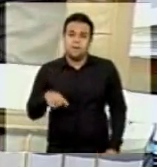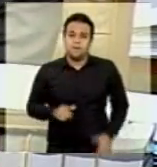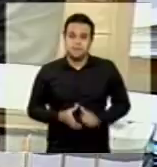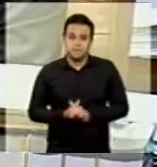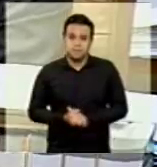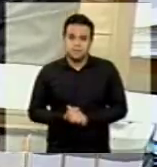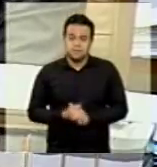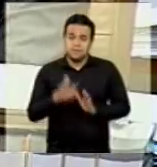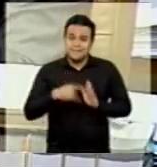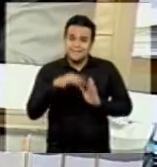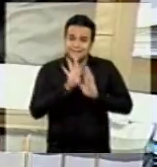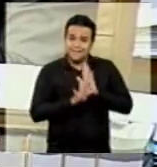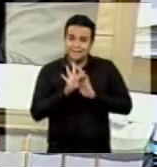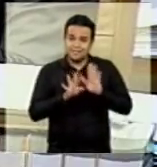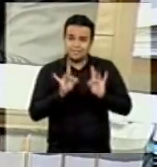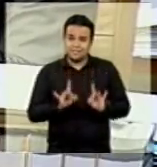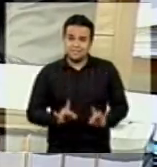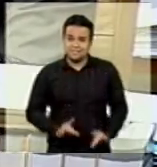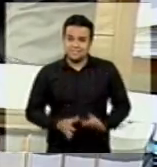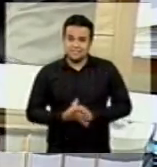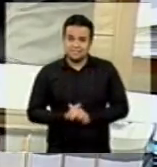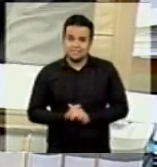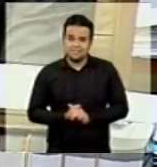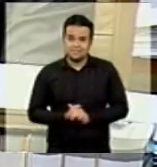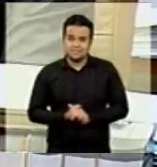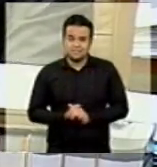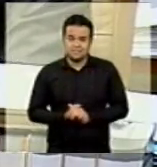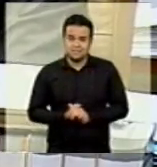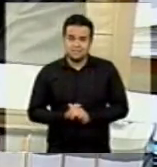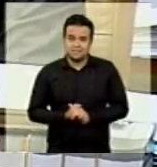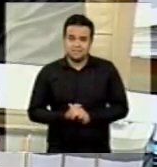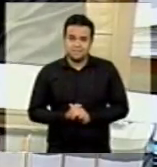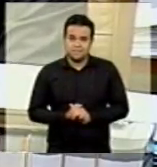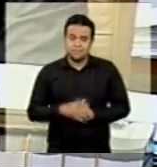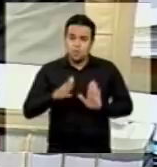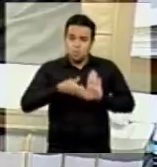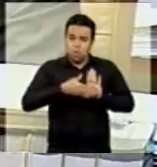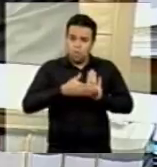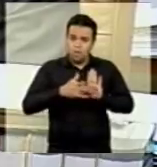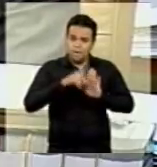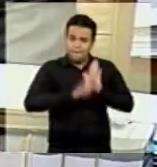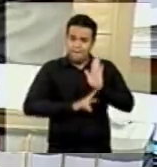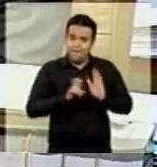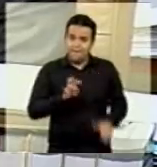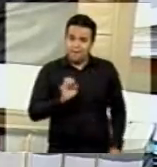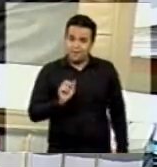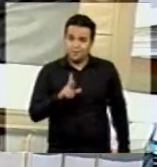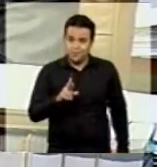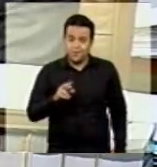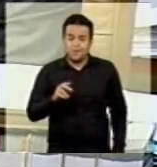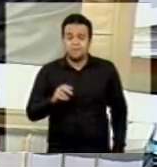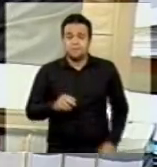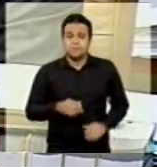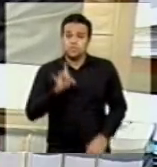desta exegese que propõe o eminente ministro relator, de que